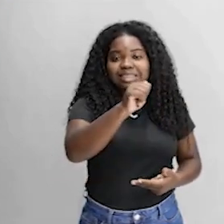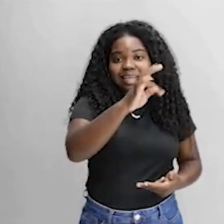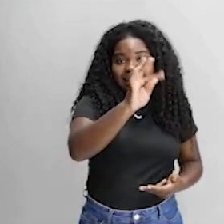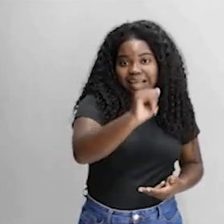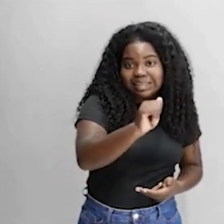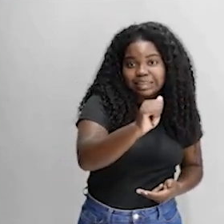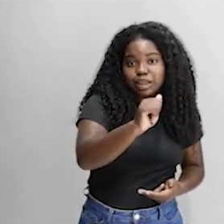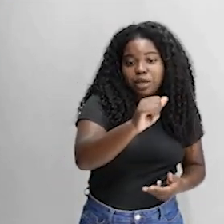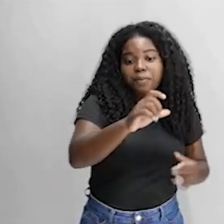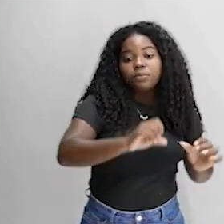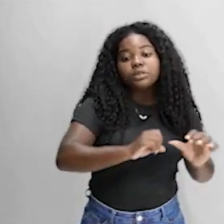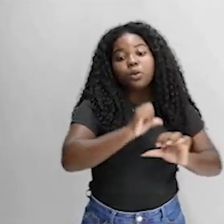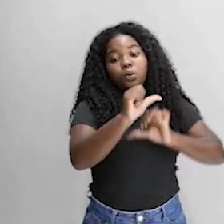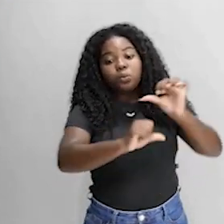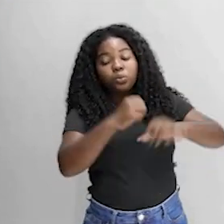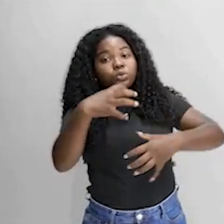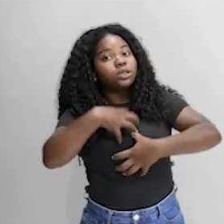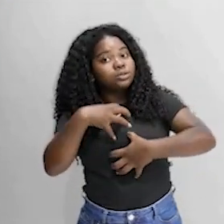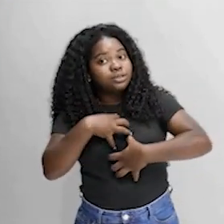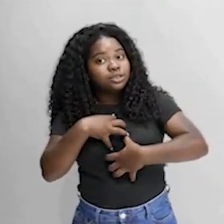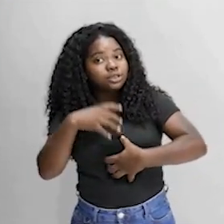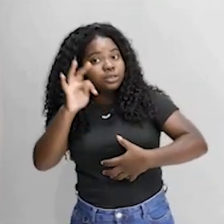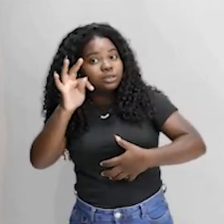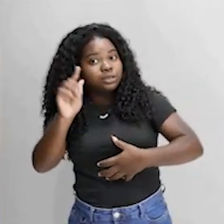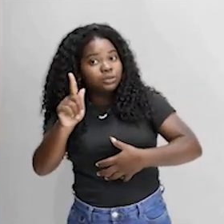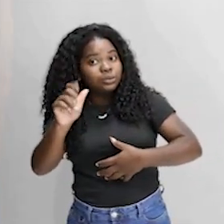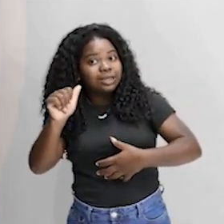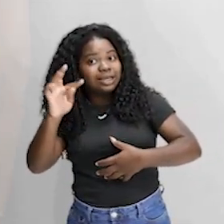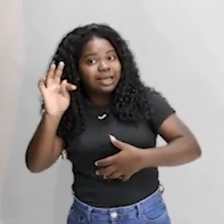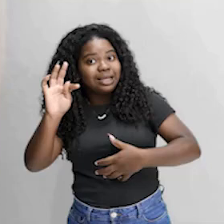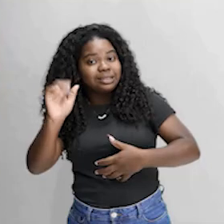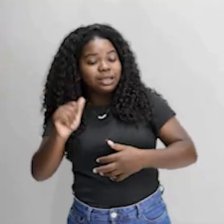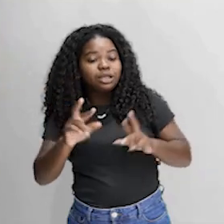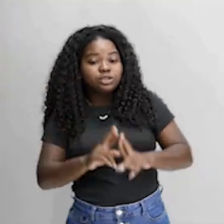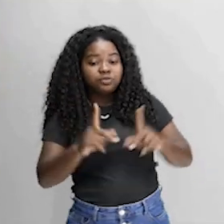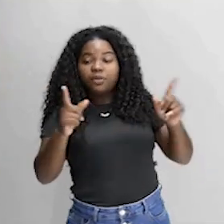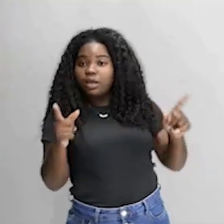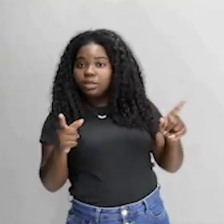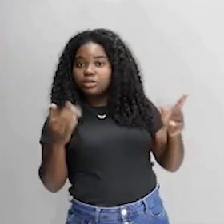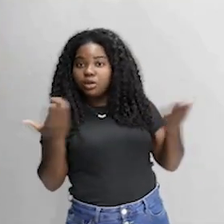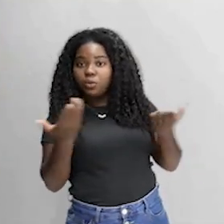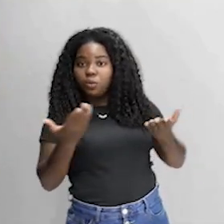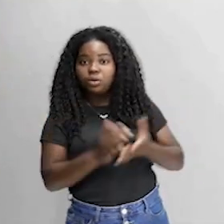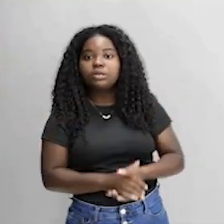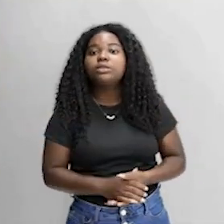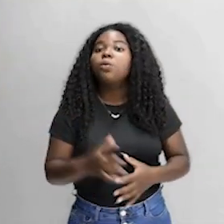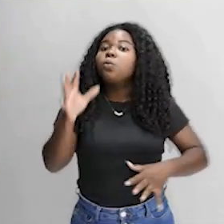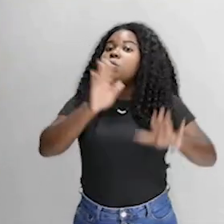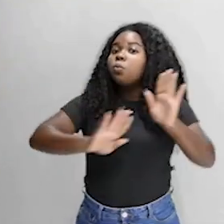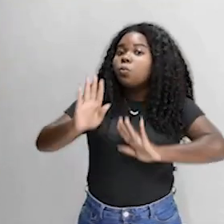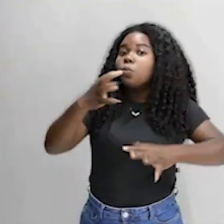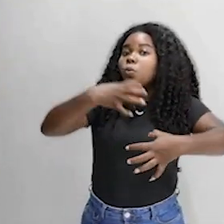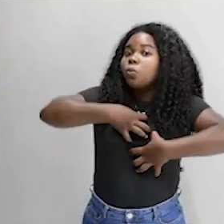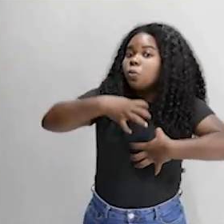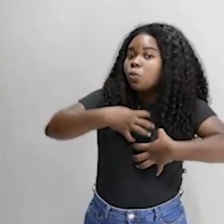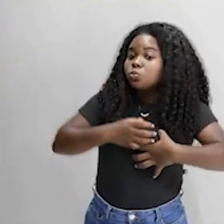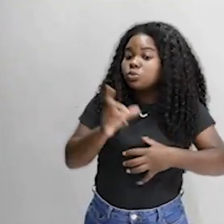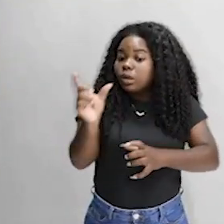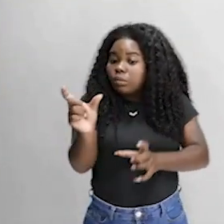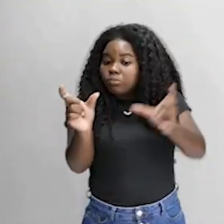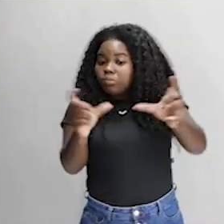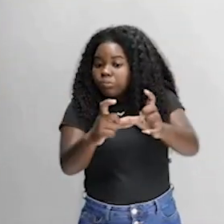Então, cuidado com o sentido do termo, porque senão eu vou inaugurar um novo termo, ele precisa